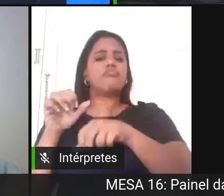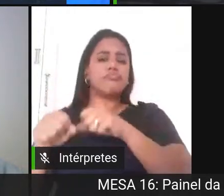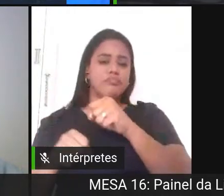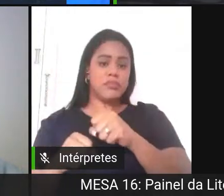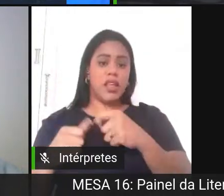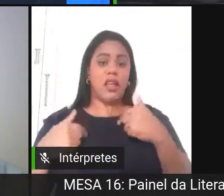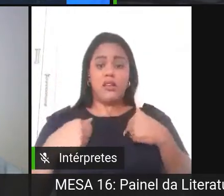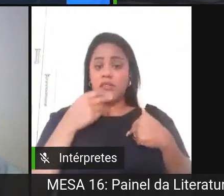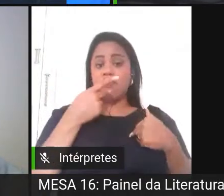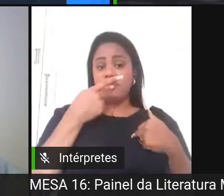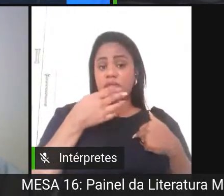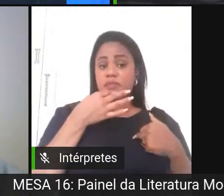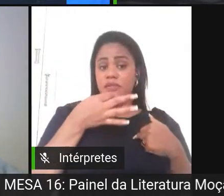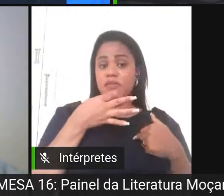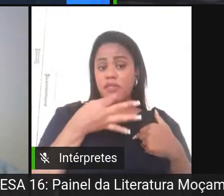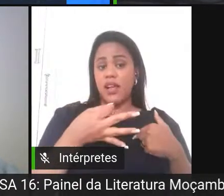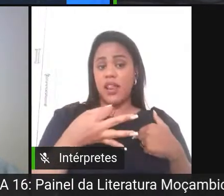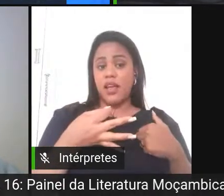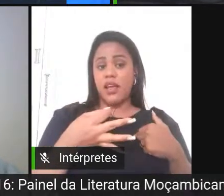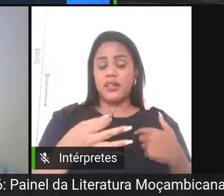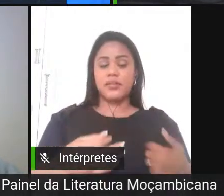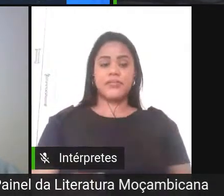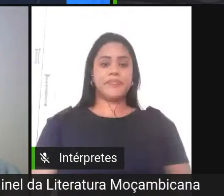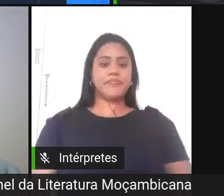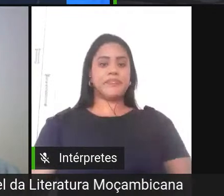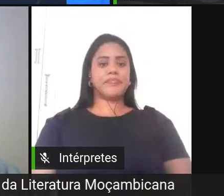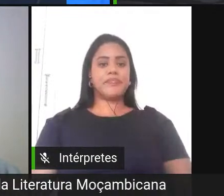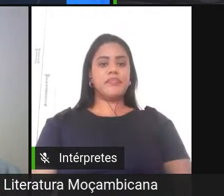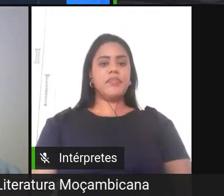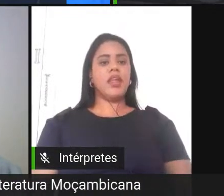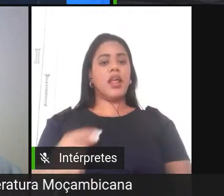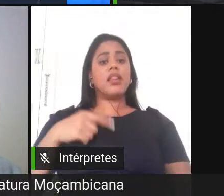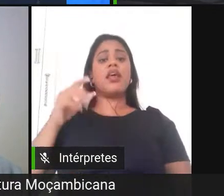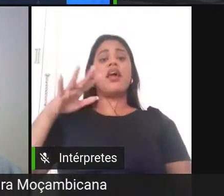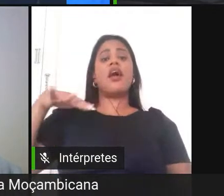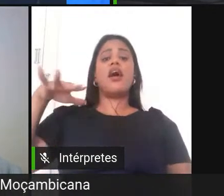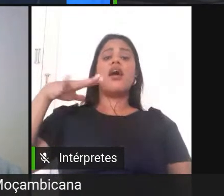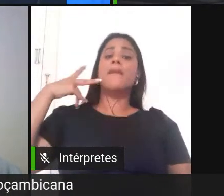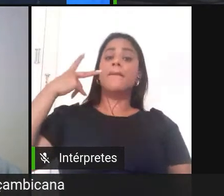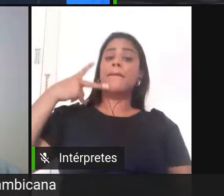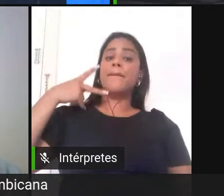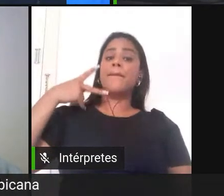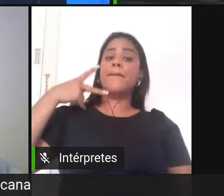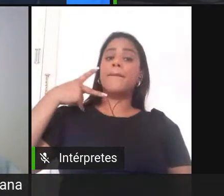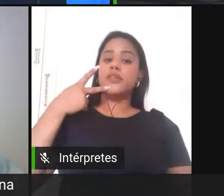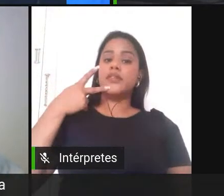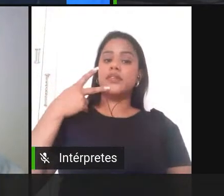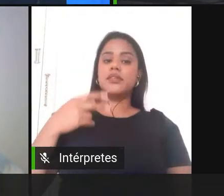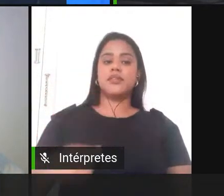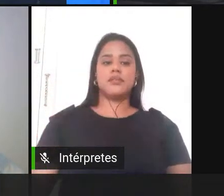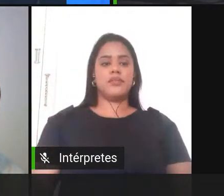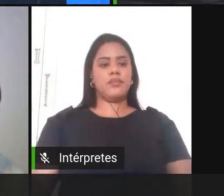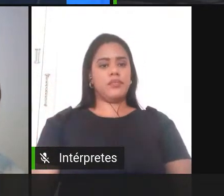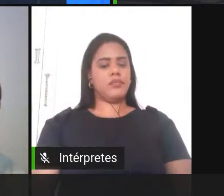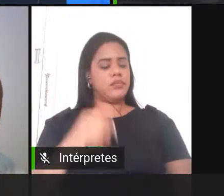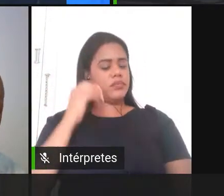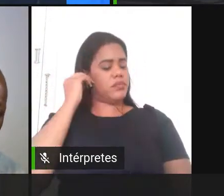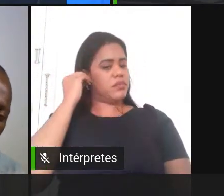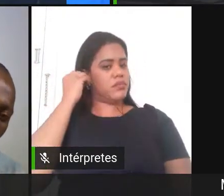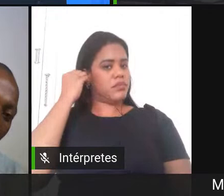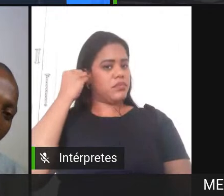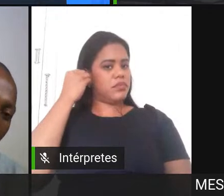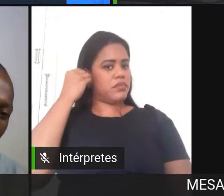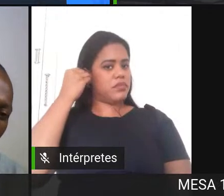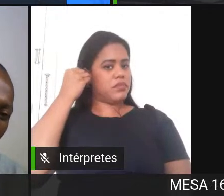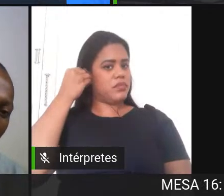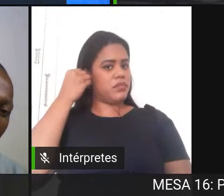político. Adelino, falou muito de Nojos de Macurungo, que é um livro que recupera um pouco a sua infância